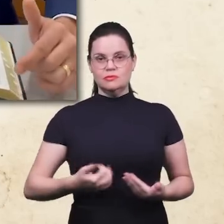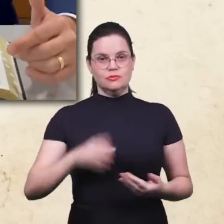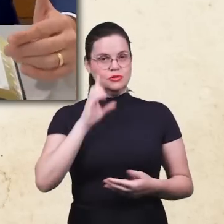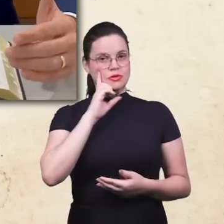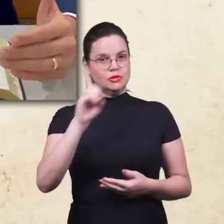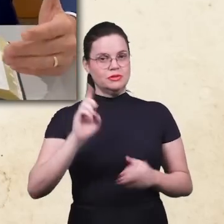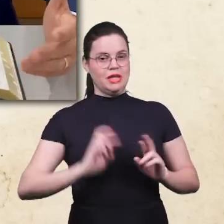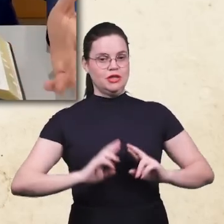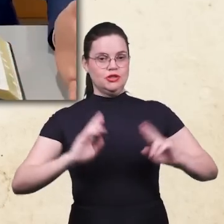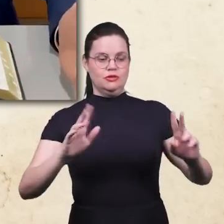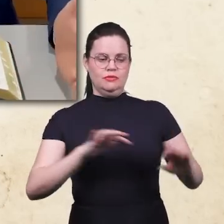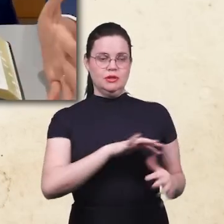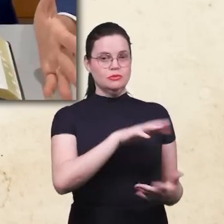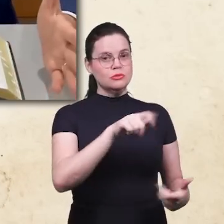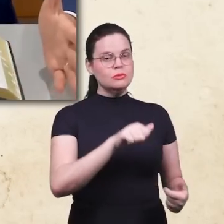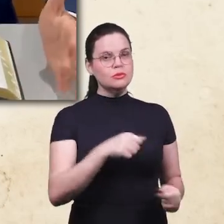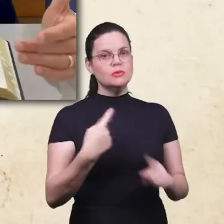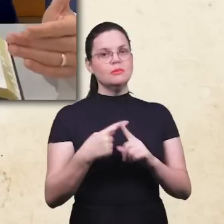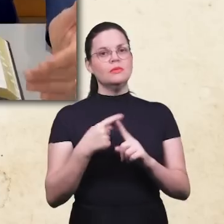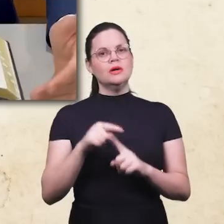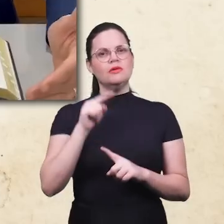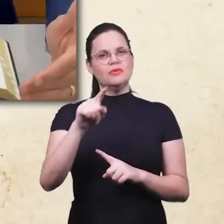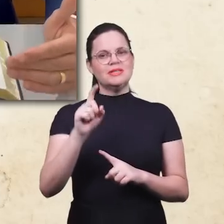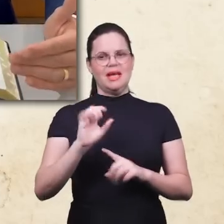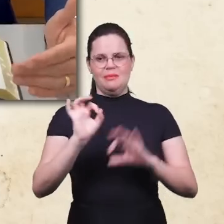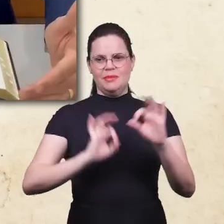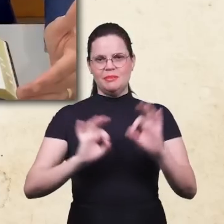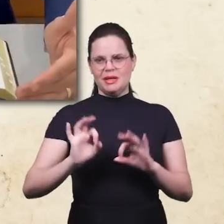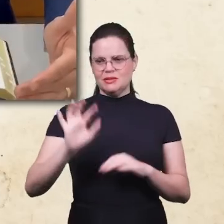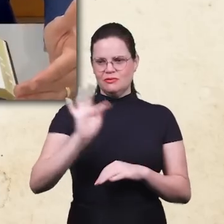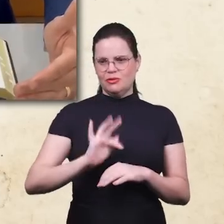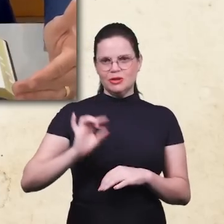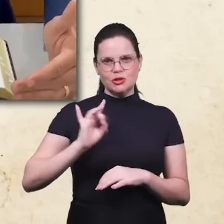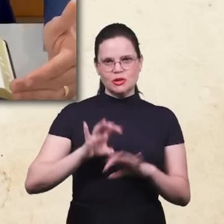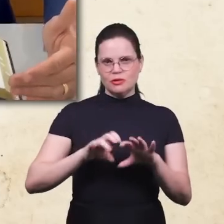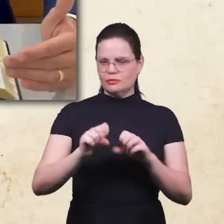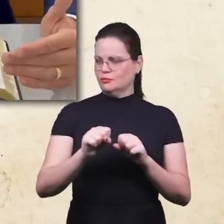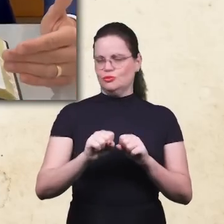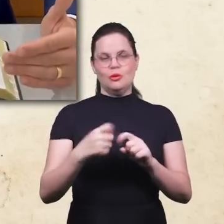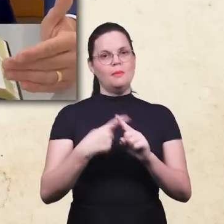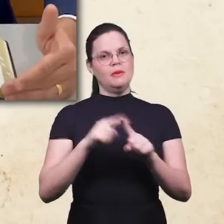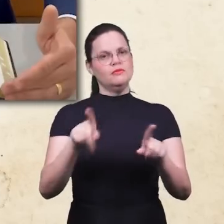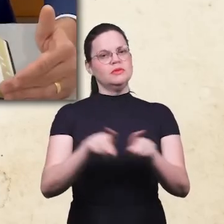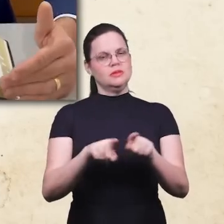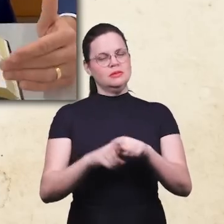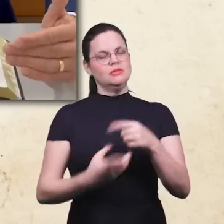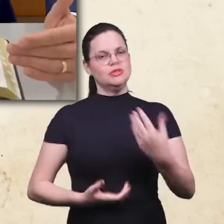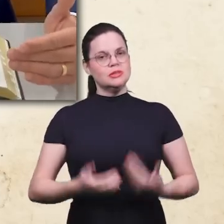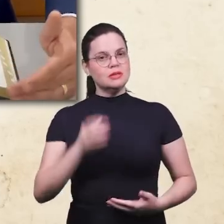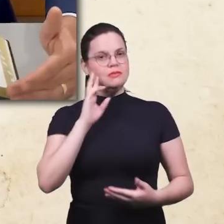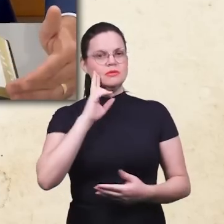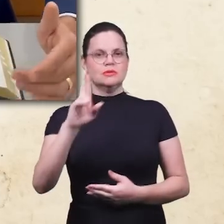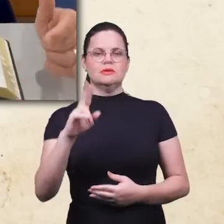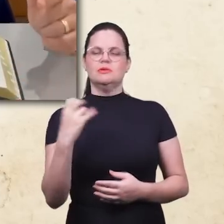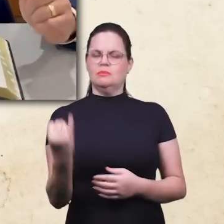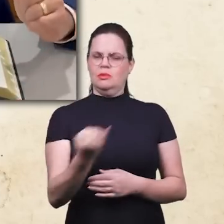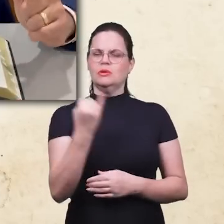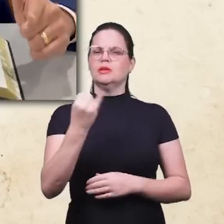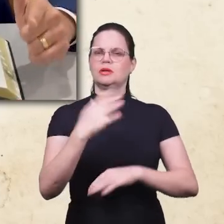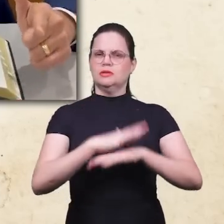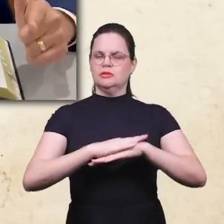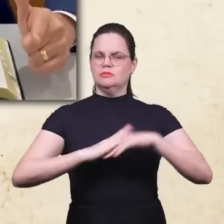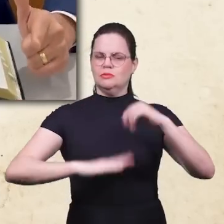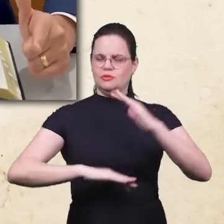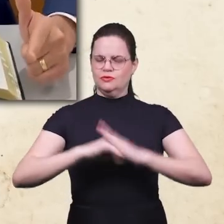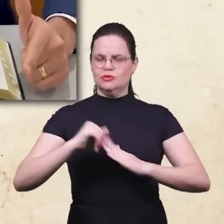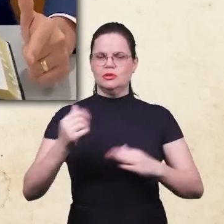Senhor, não está na sua preparação. É importante a sua qualificação, o que você pode fazer, mas a